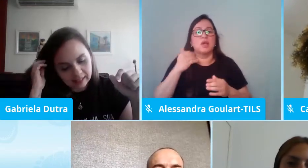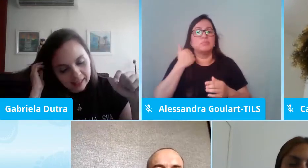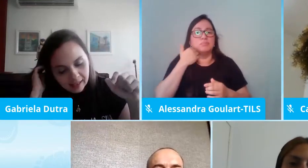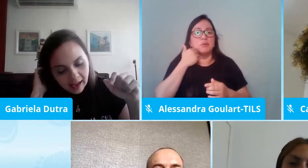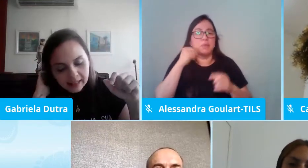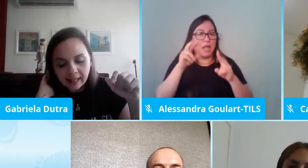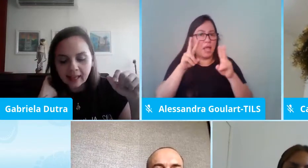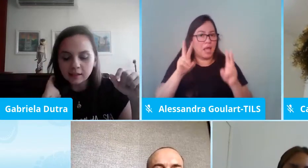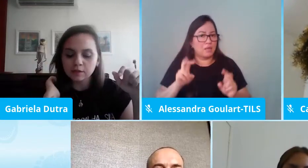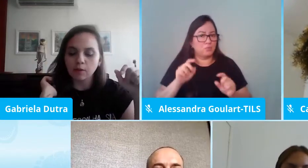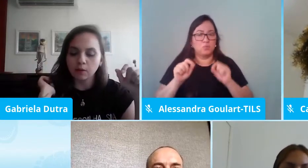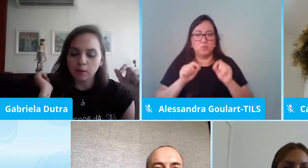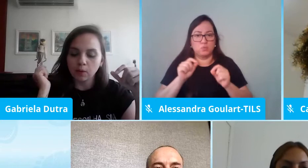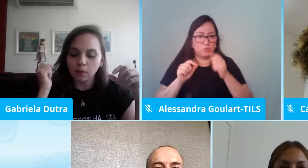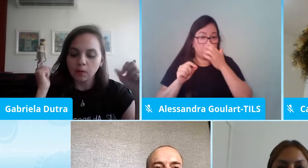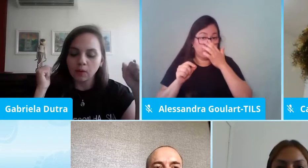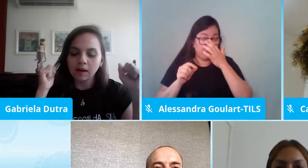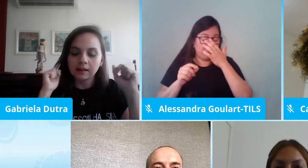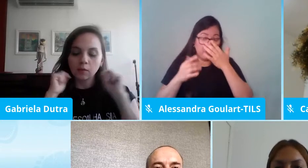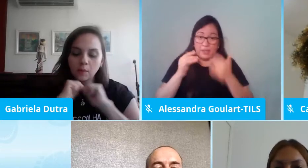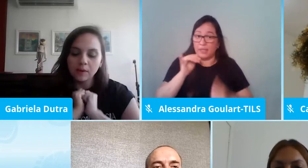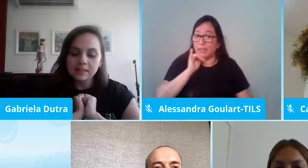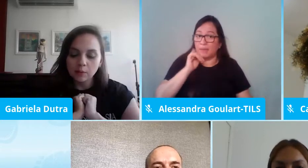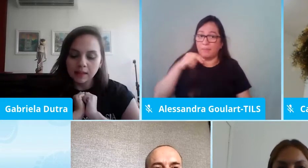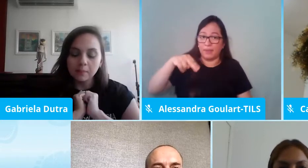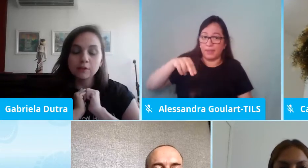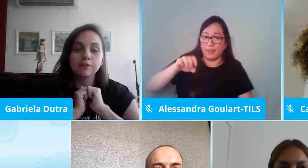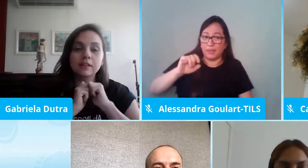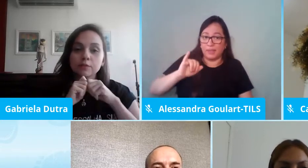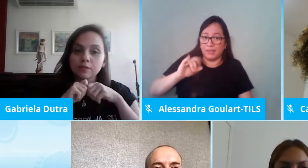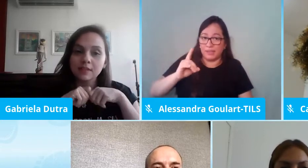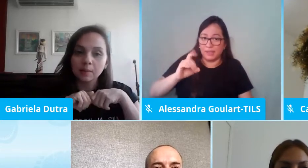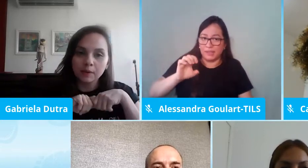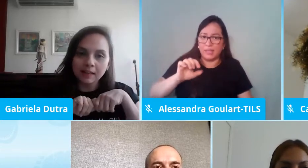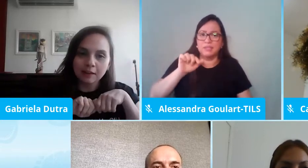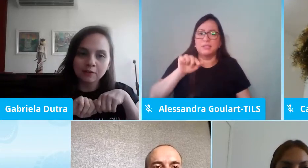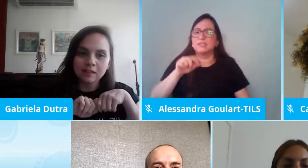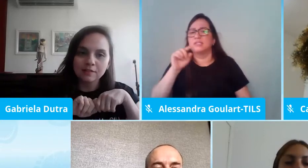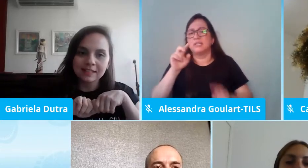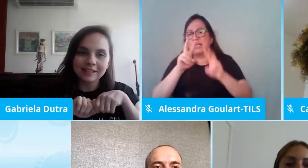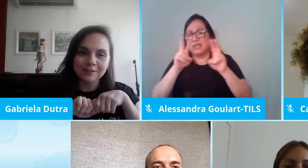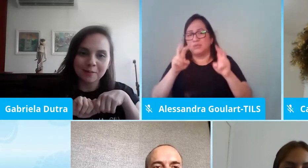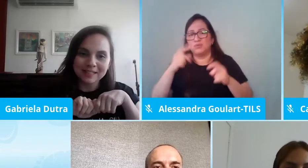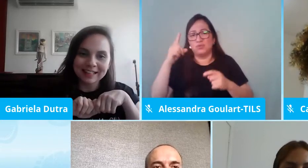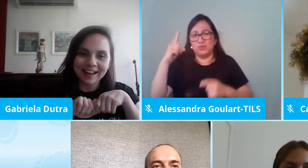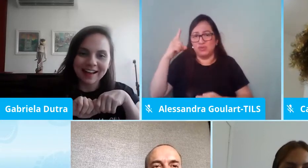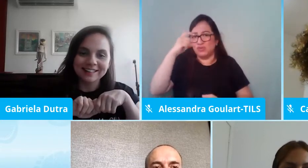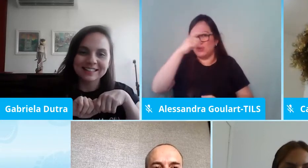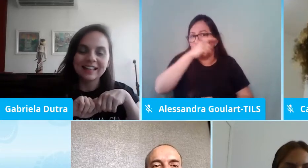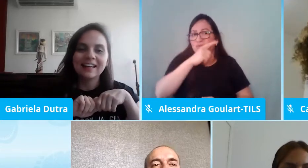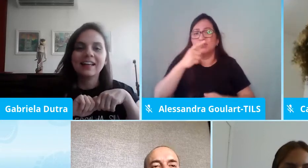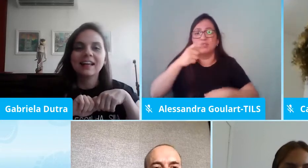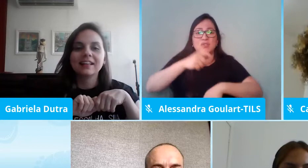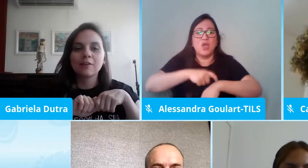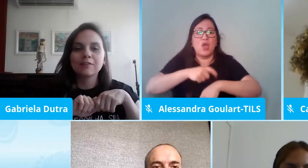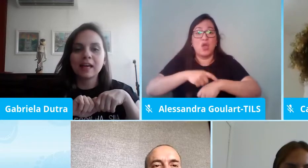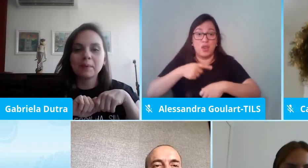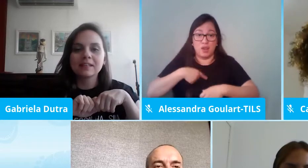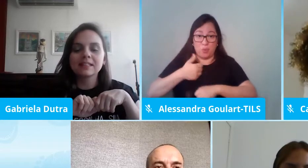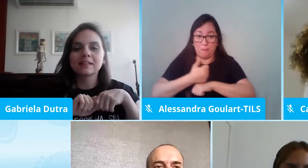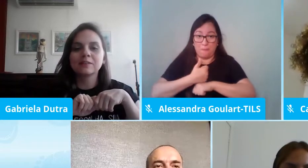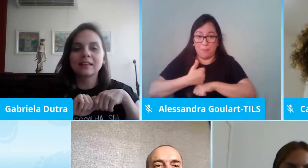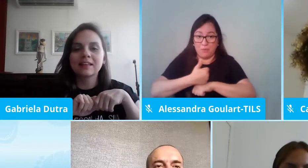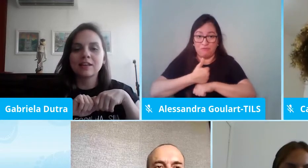assim, né? A Neide colocou como esse é um tema difícil de ser abordado nas visitas domiciliares. Então,